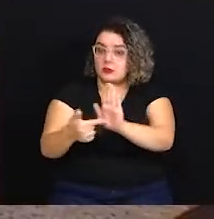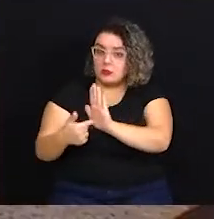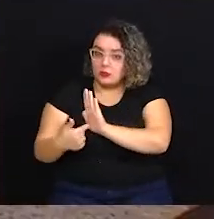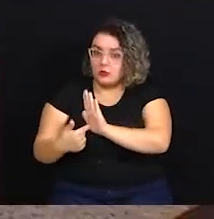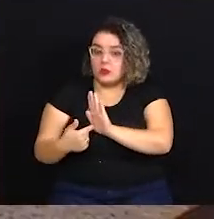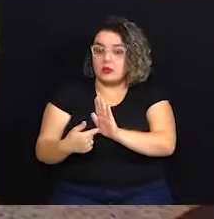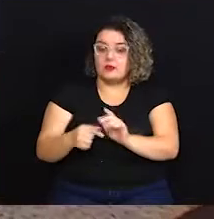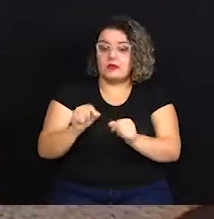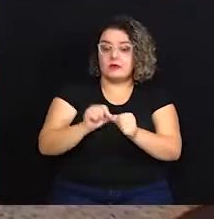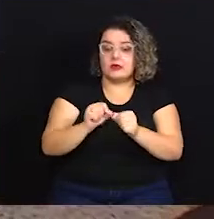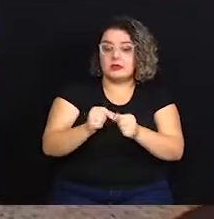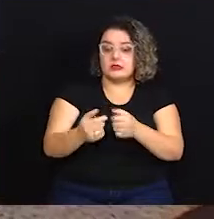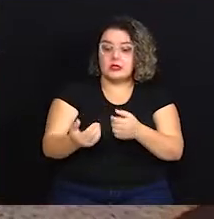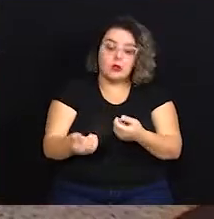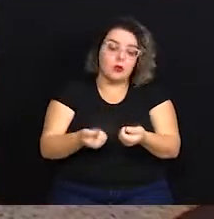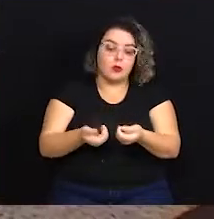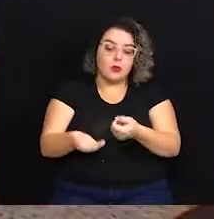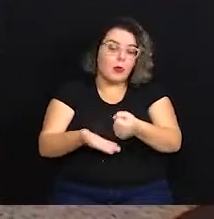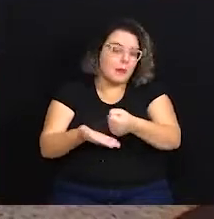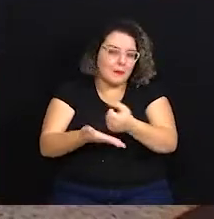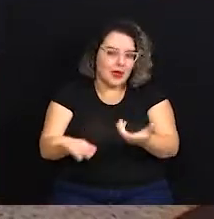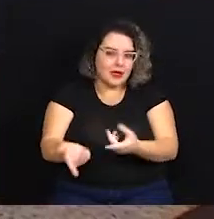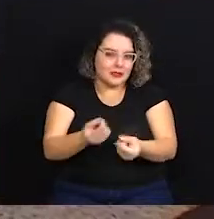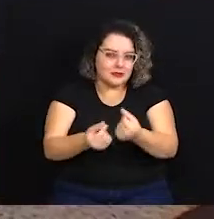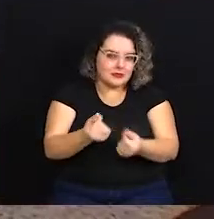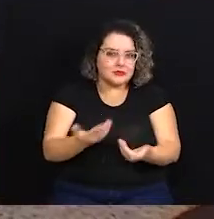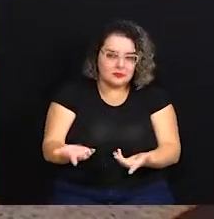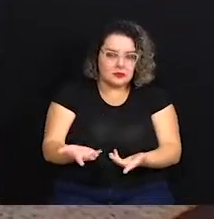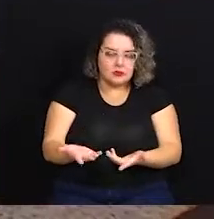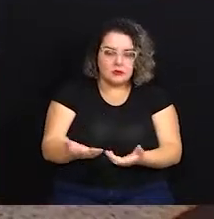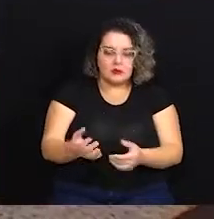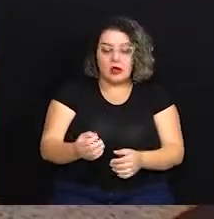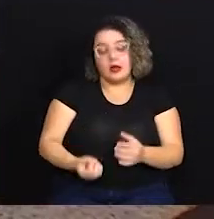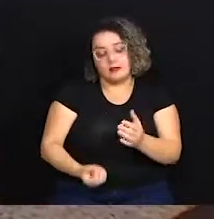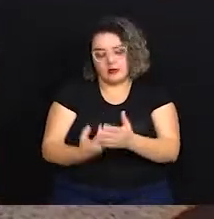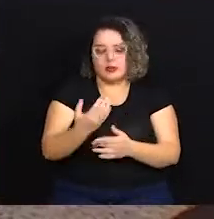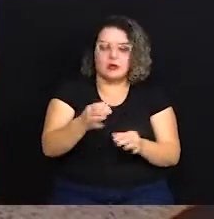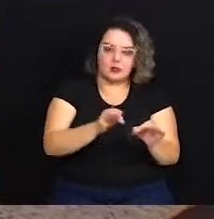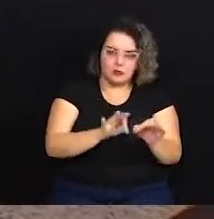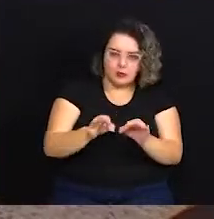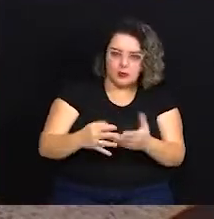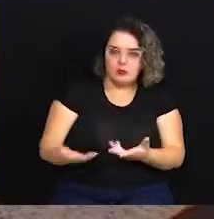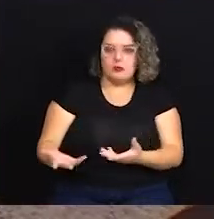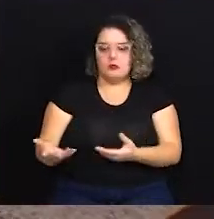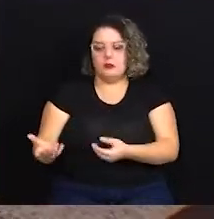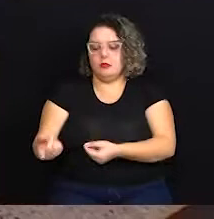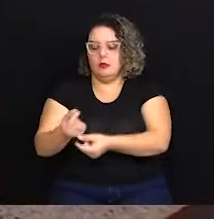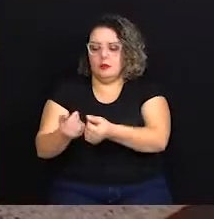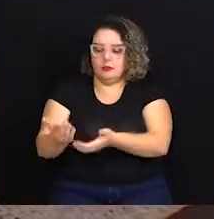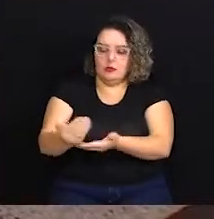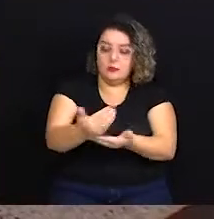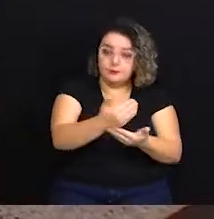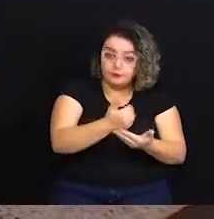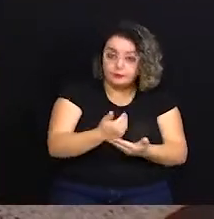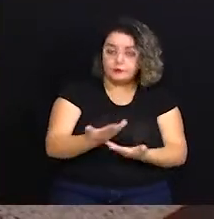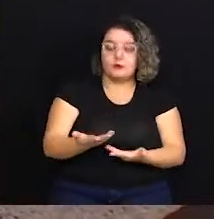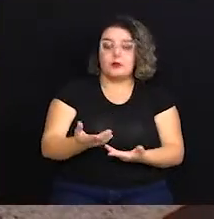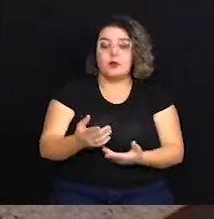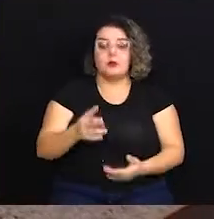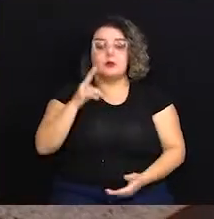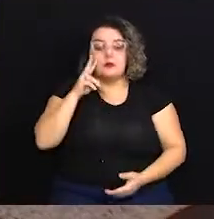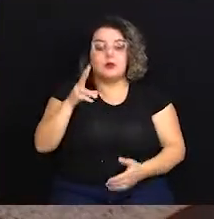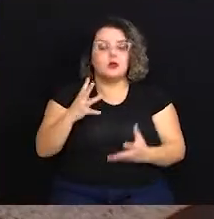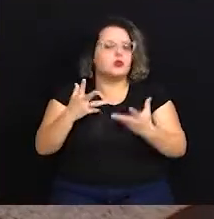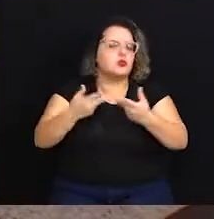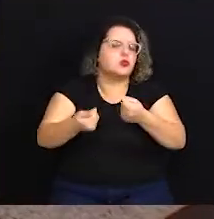um orçamento e você vai elaborar um projeto, né? Você vai fazer a captação dele, né? A parte do patrocínio.